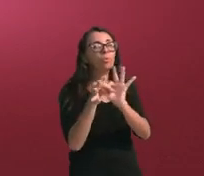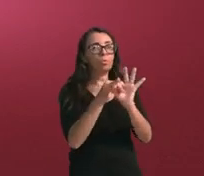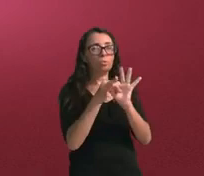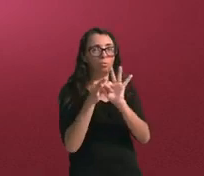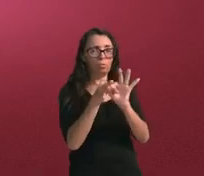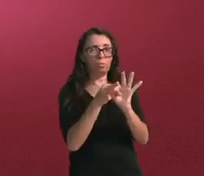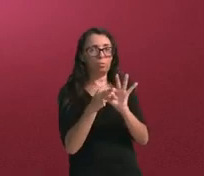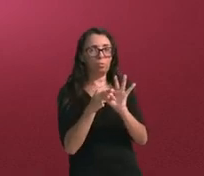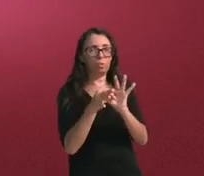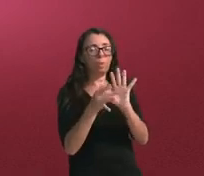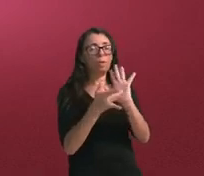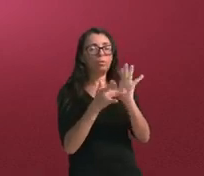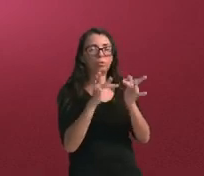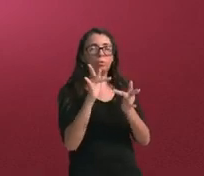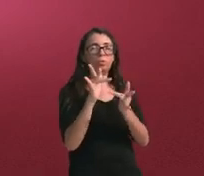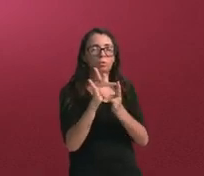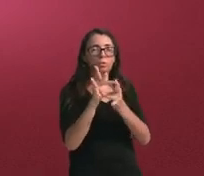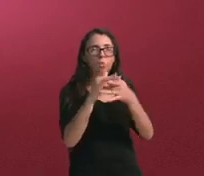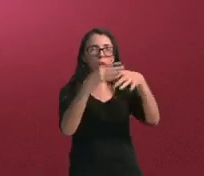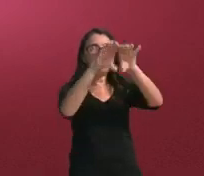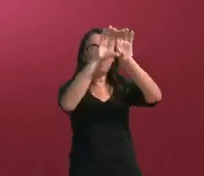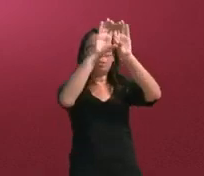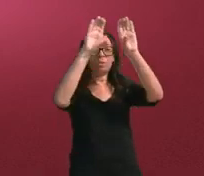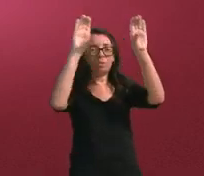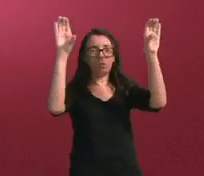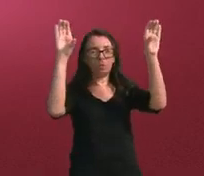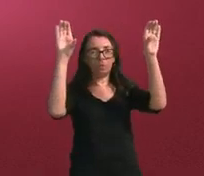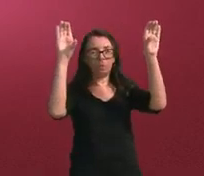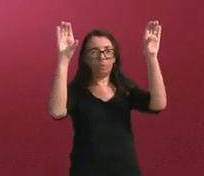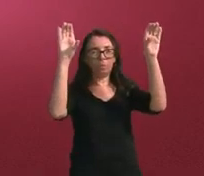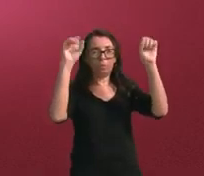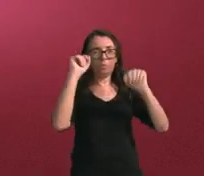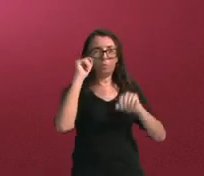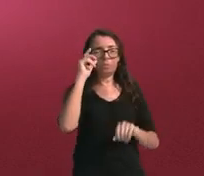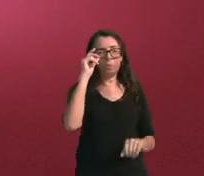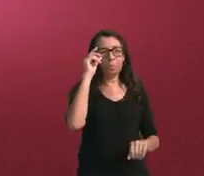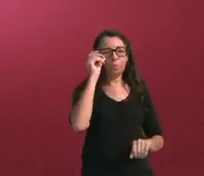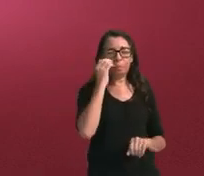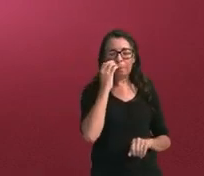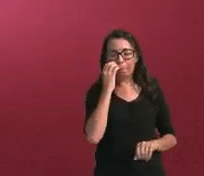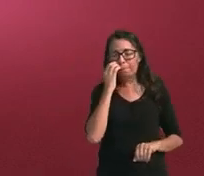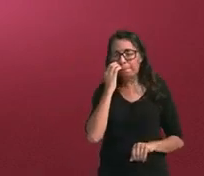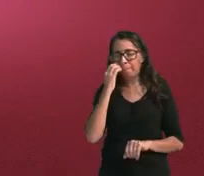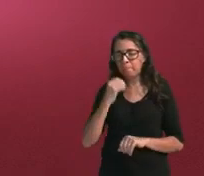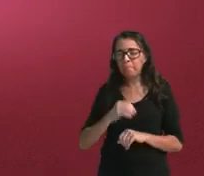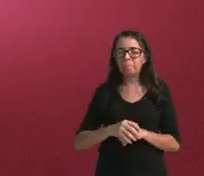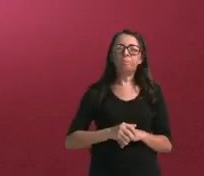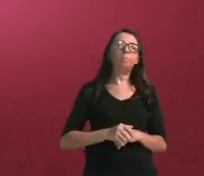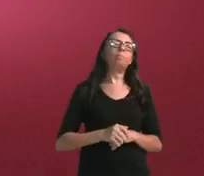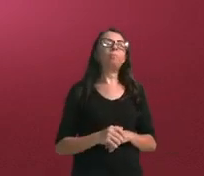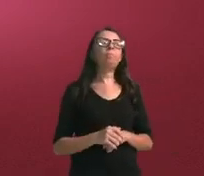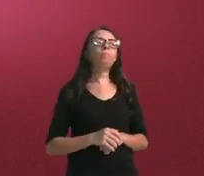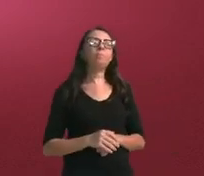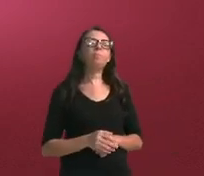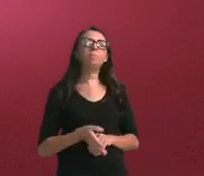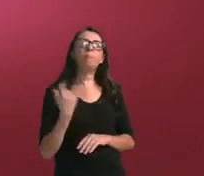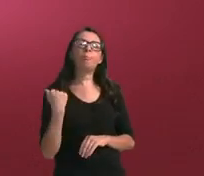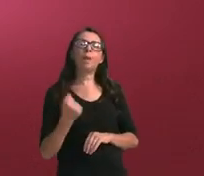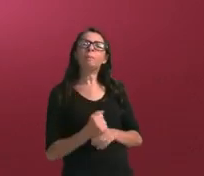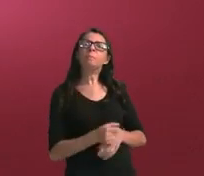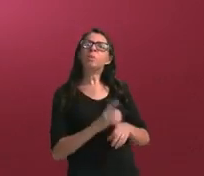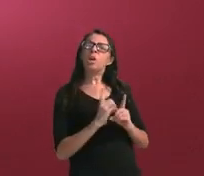abençoados, amados. Eles tinham sido escolhidos por Deus, especialmente para se envolverem com a obra. O que